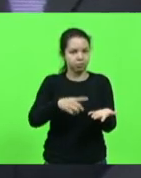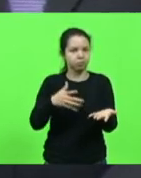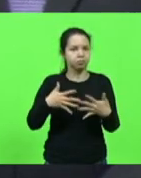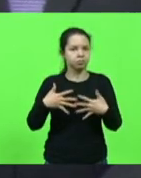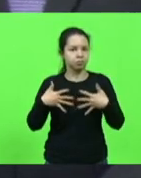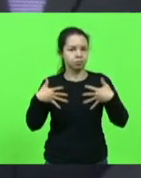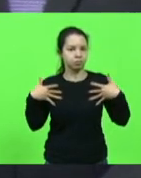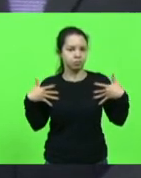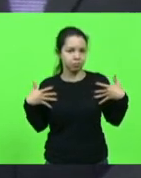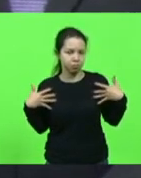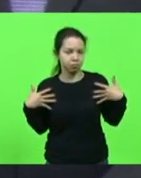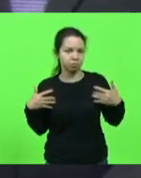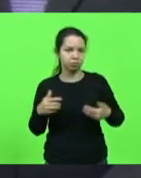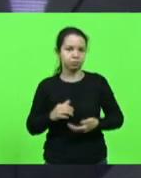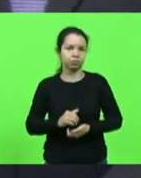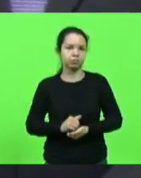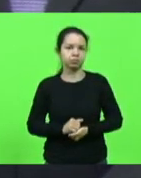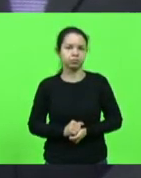homenagem.